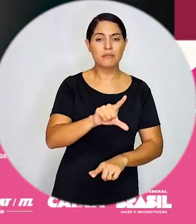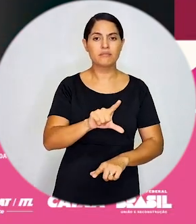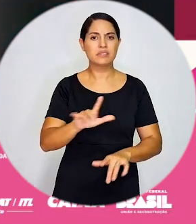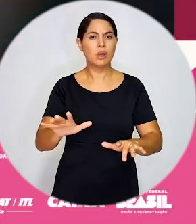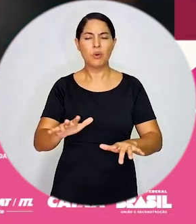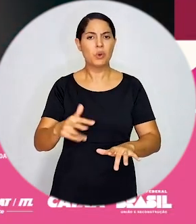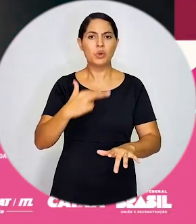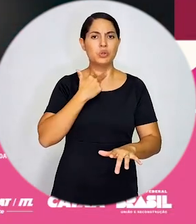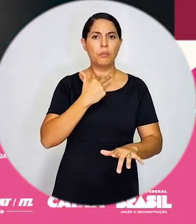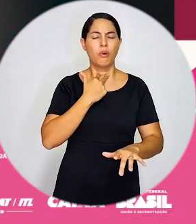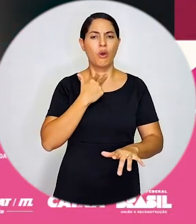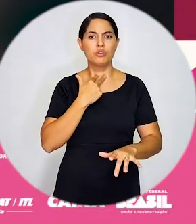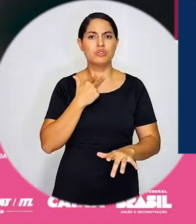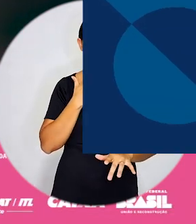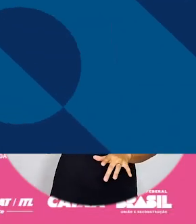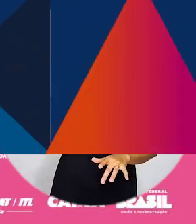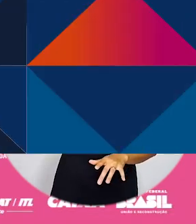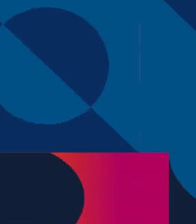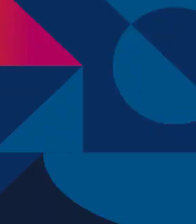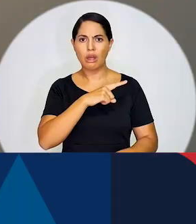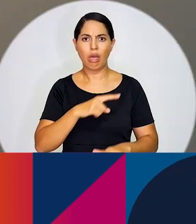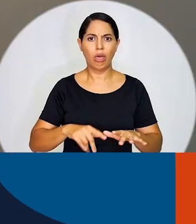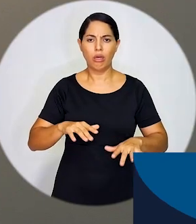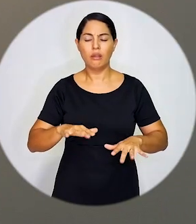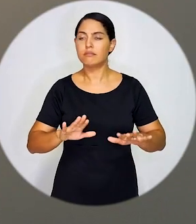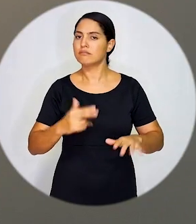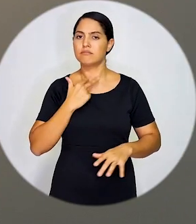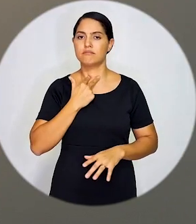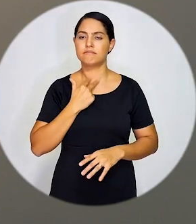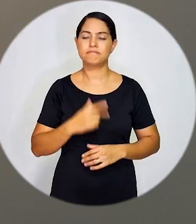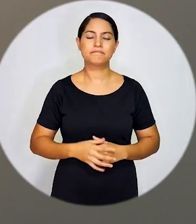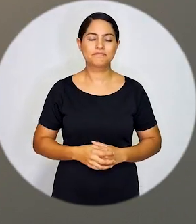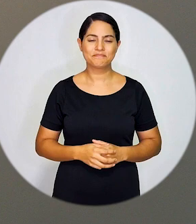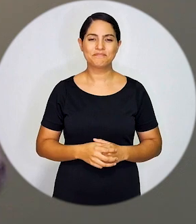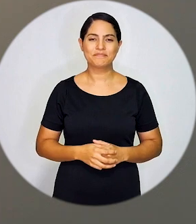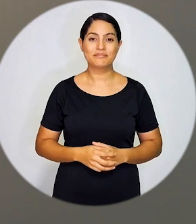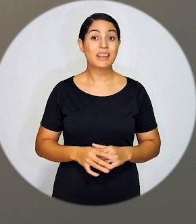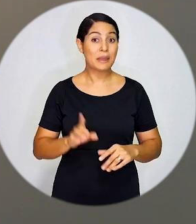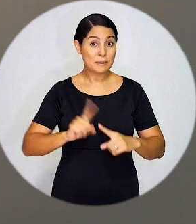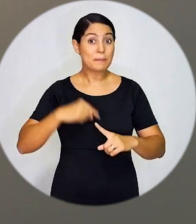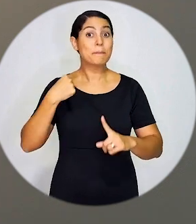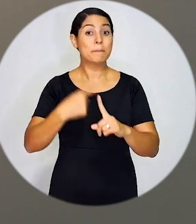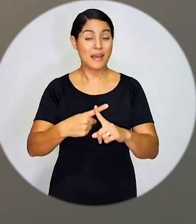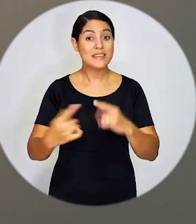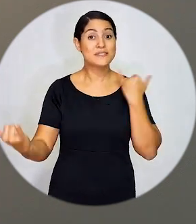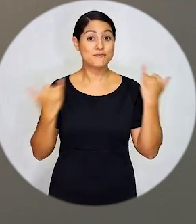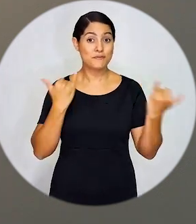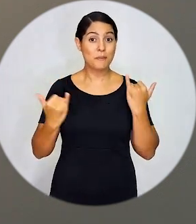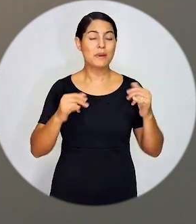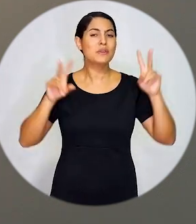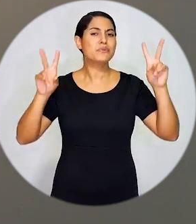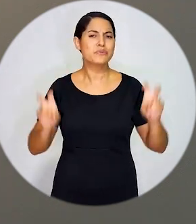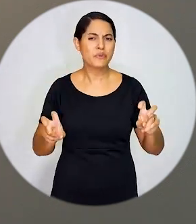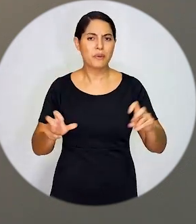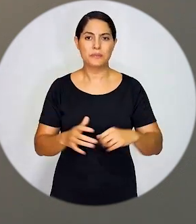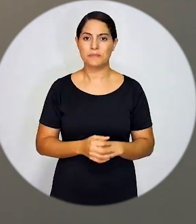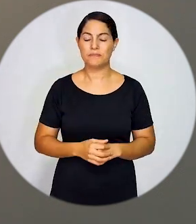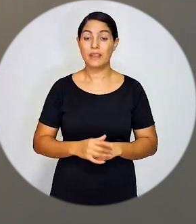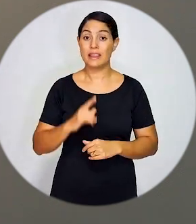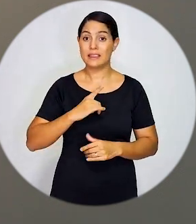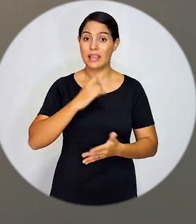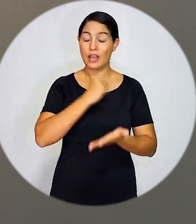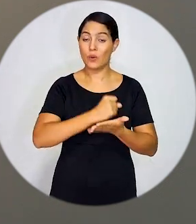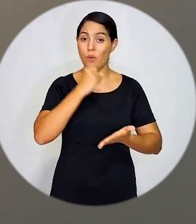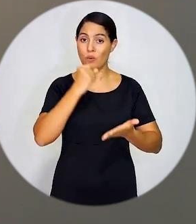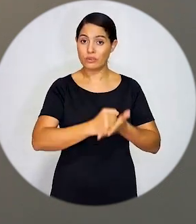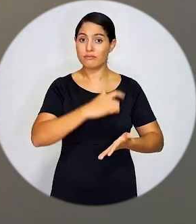e sem deixar abalar tudo aquilo que foi conquistado. E tem mais. Eu falo da temática agora voltada às armadilhas ao redigir